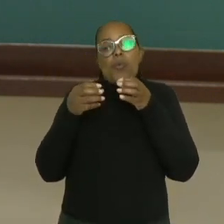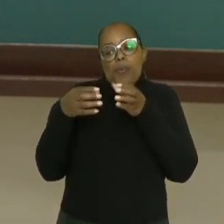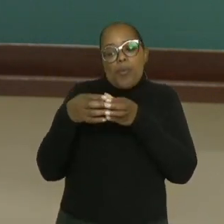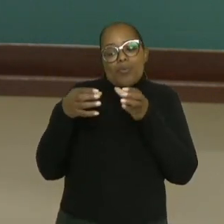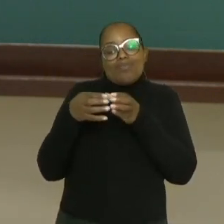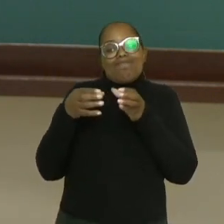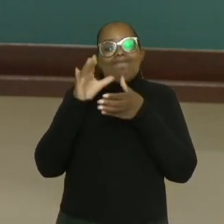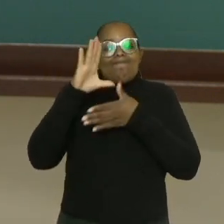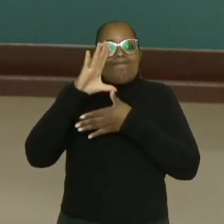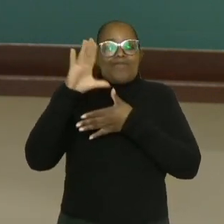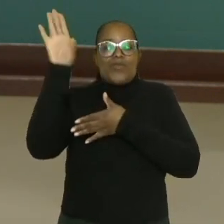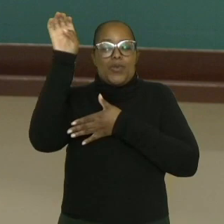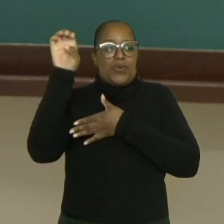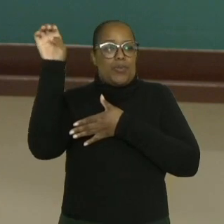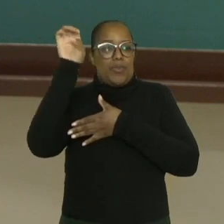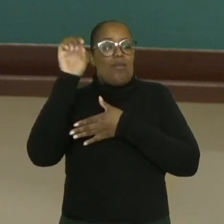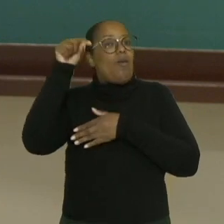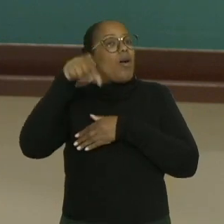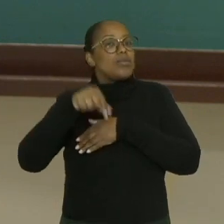trajetória histórica diferente.